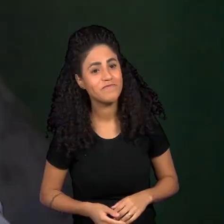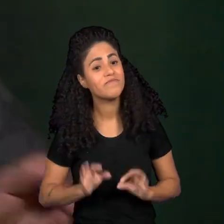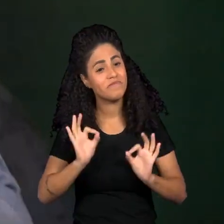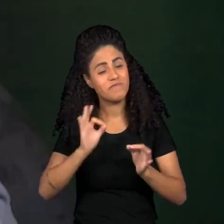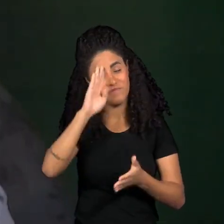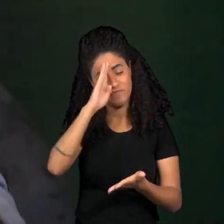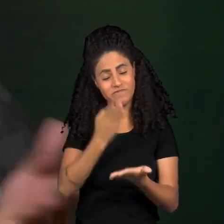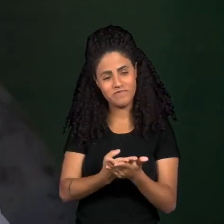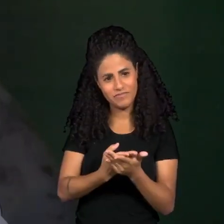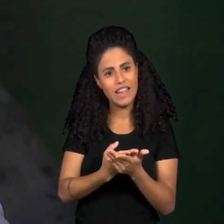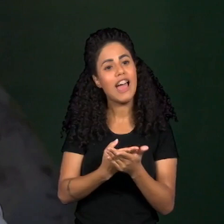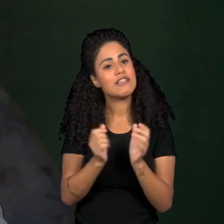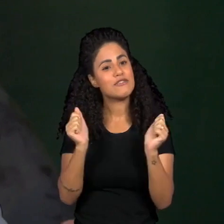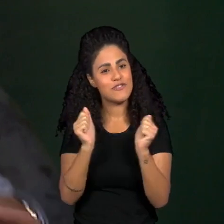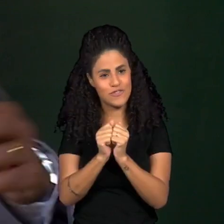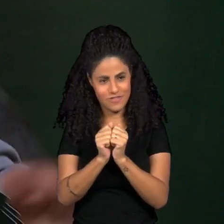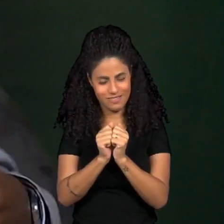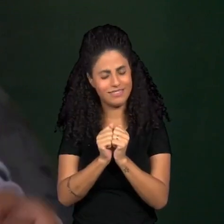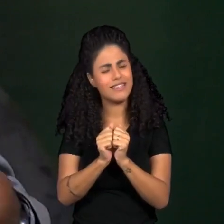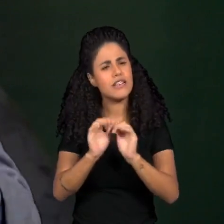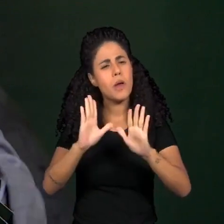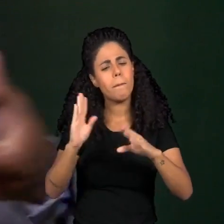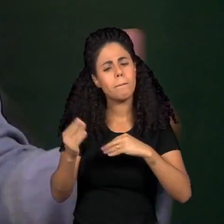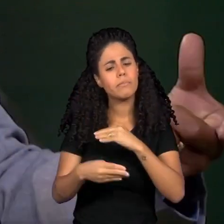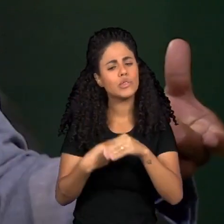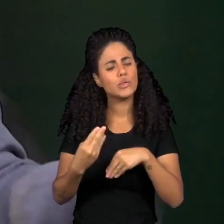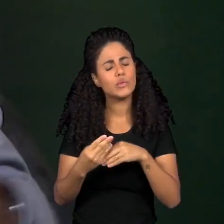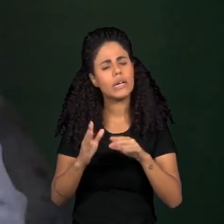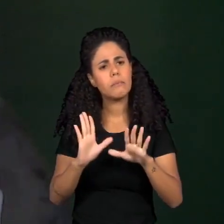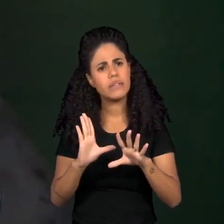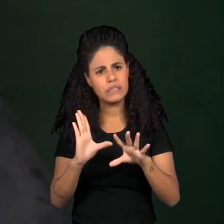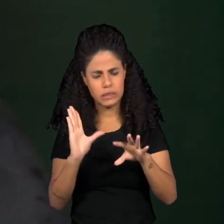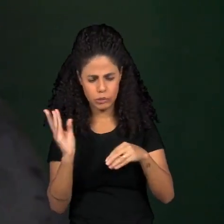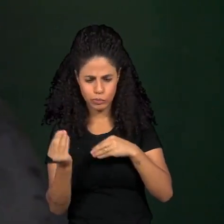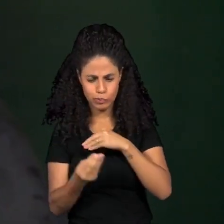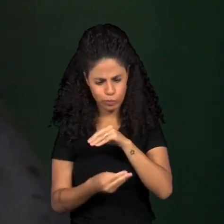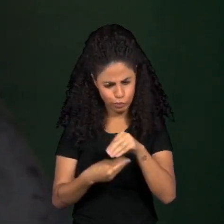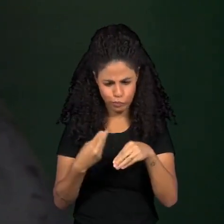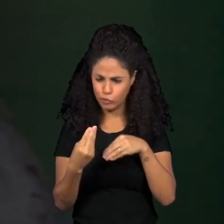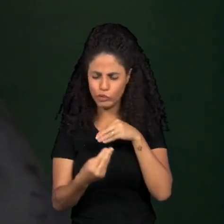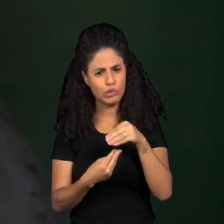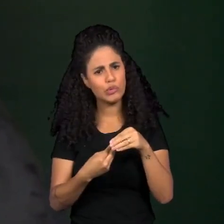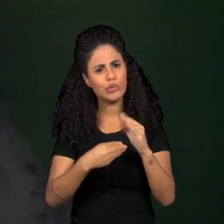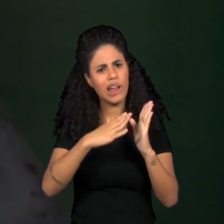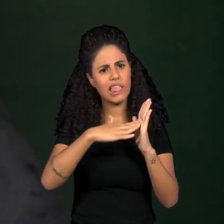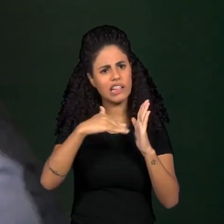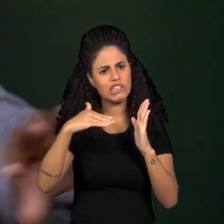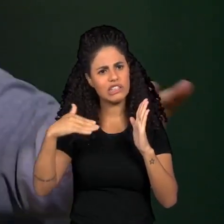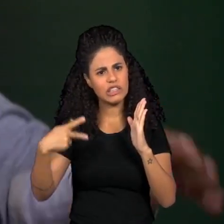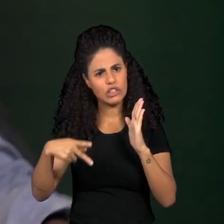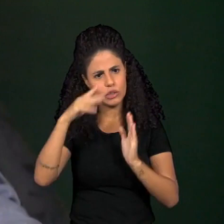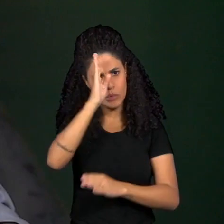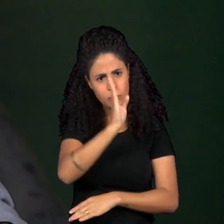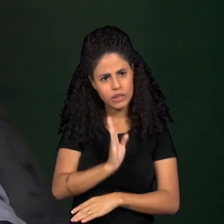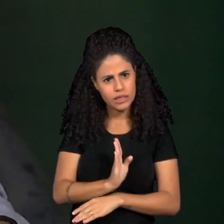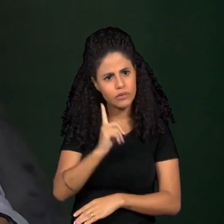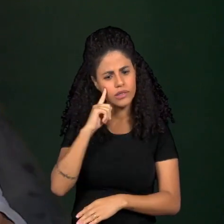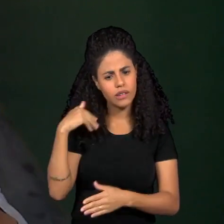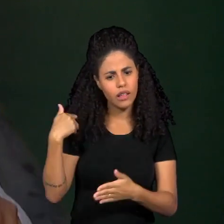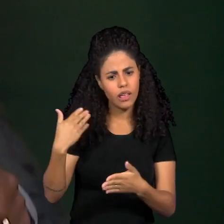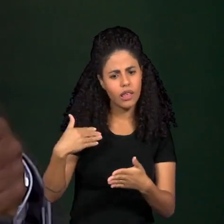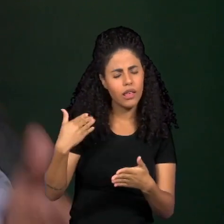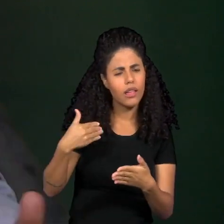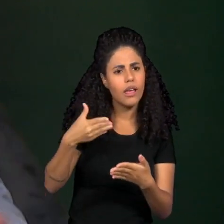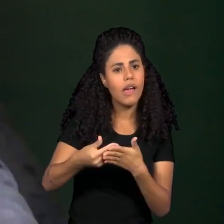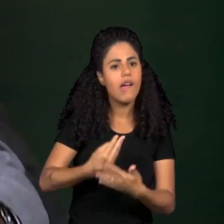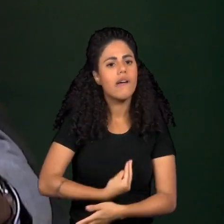Paulo, juntos e misturados. Mas essa mistura não aparece, né, na estética brasileira. E você tem uma trajetória